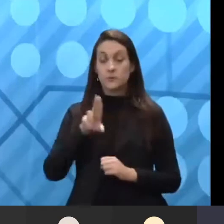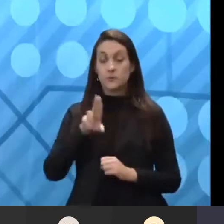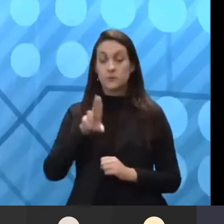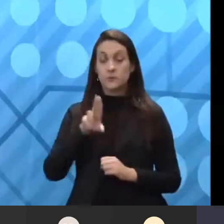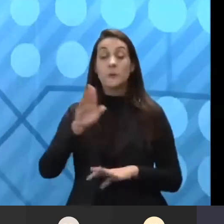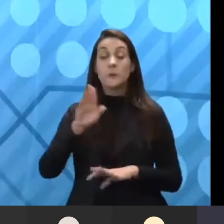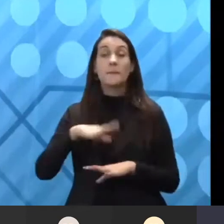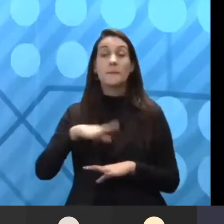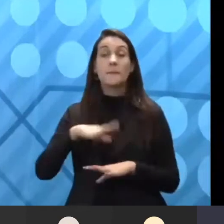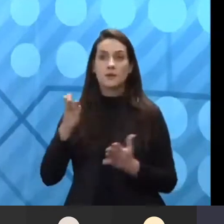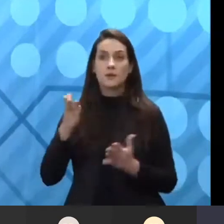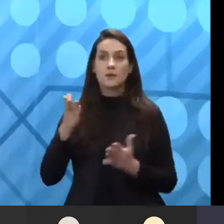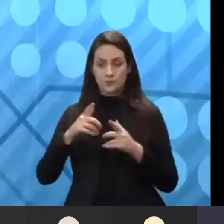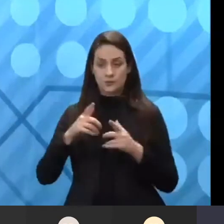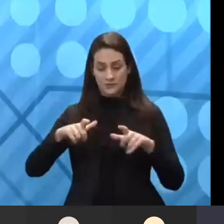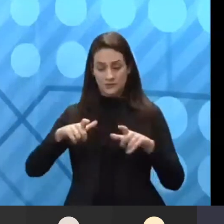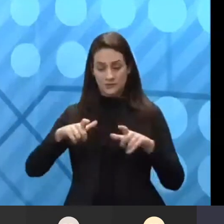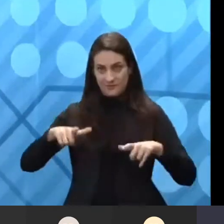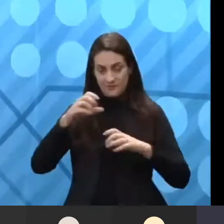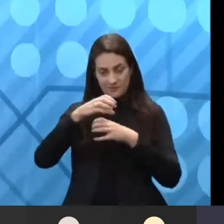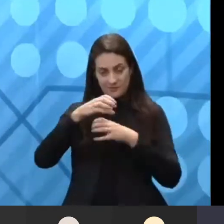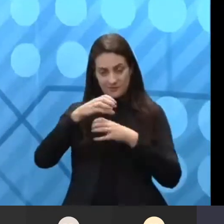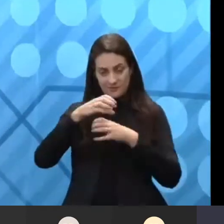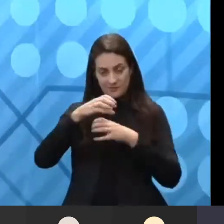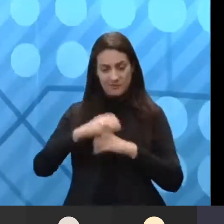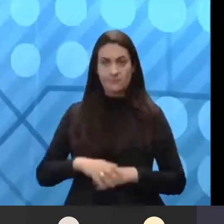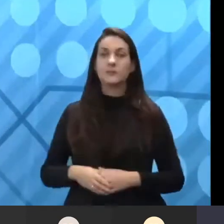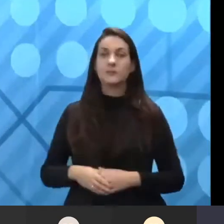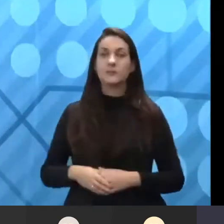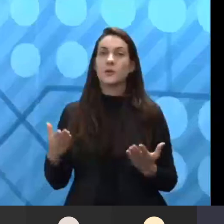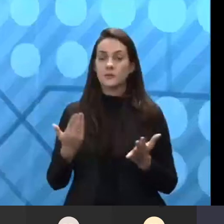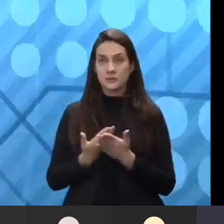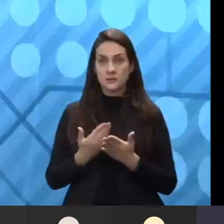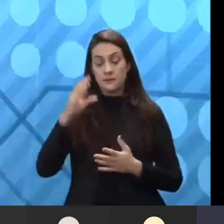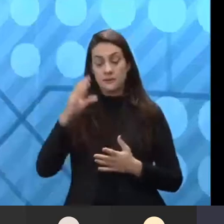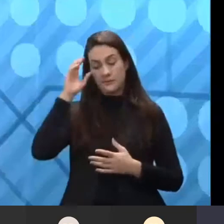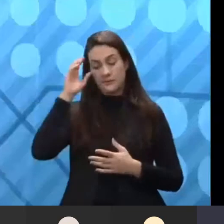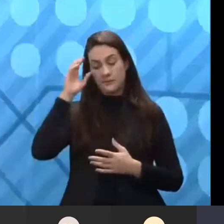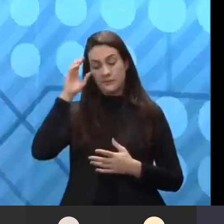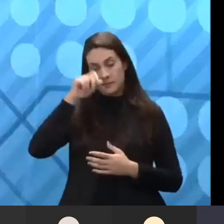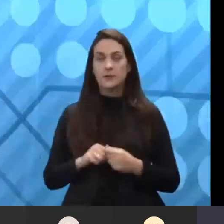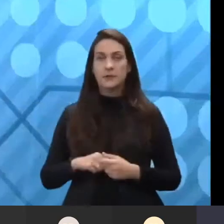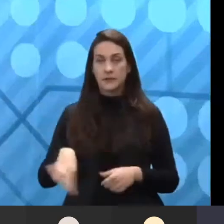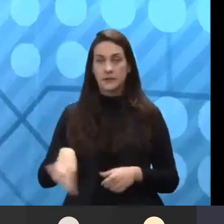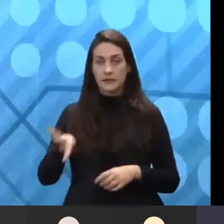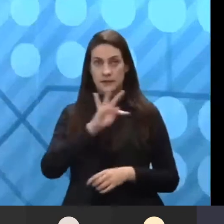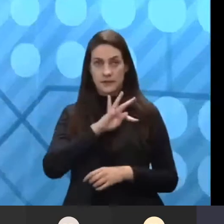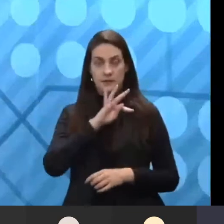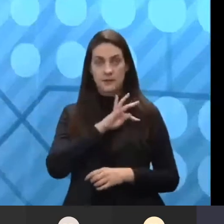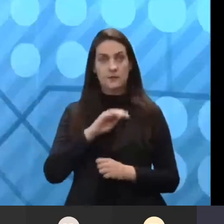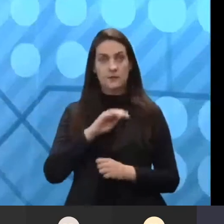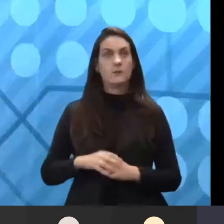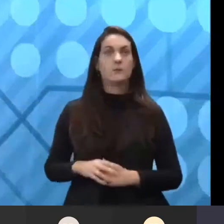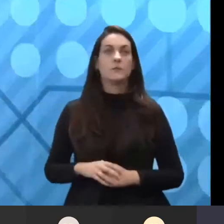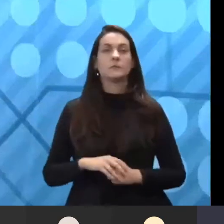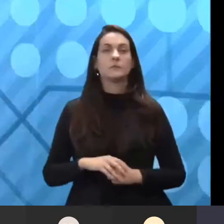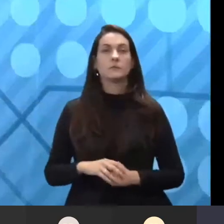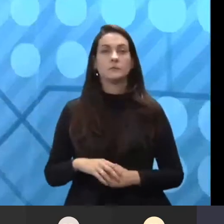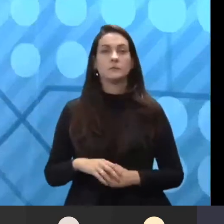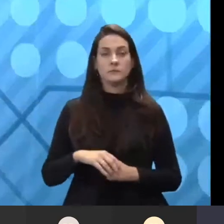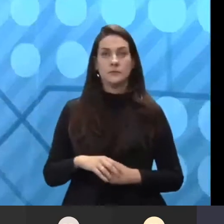utilizada no laboratório de microbiologia. Então, nessa aula de hoje, nós aprendemos basicamente essa técnica, a técnica